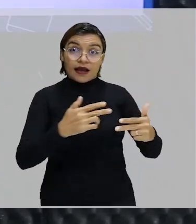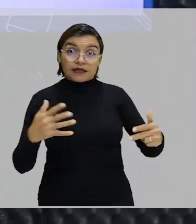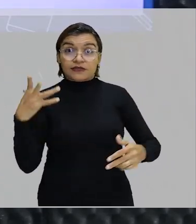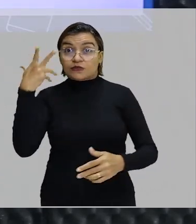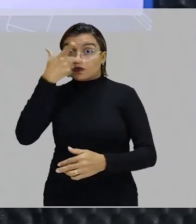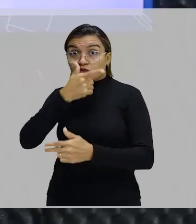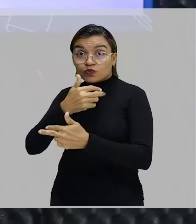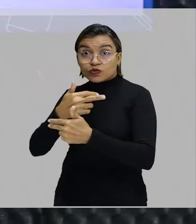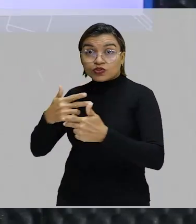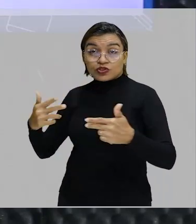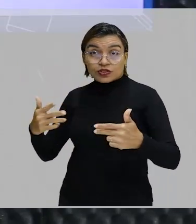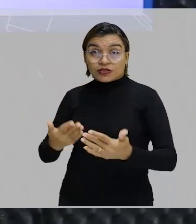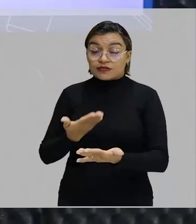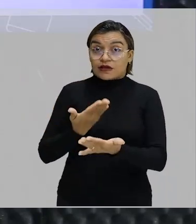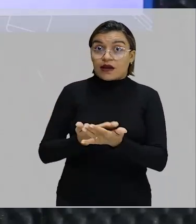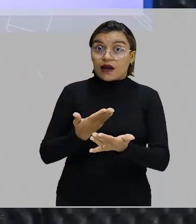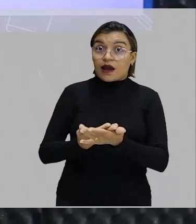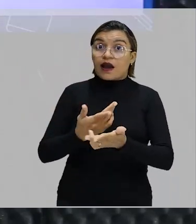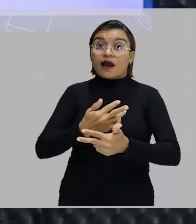aulas interessantes,